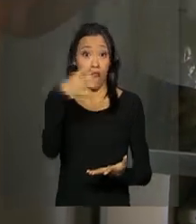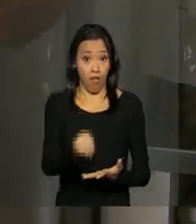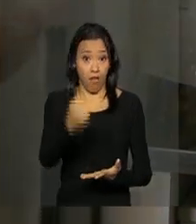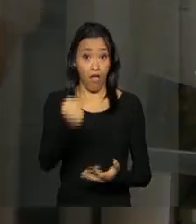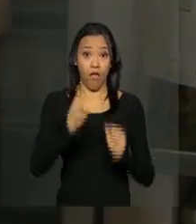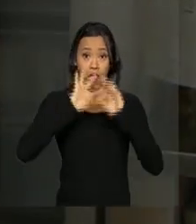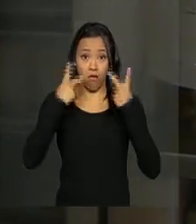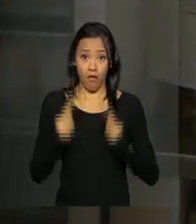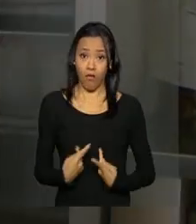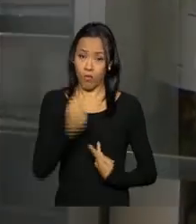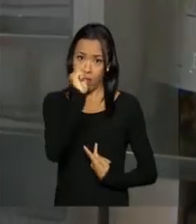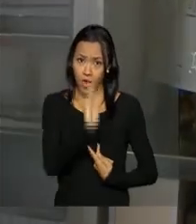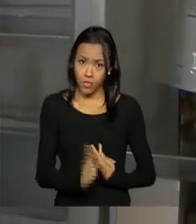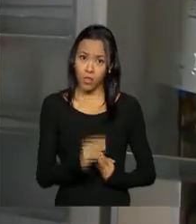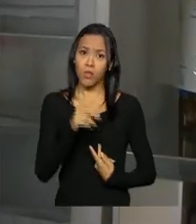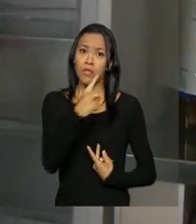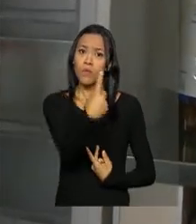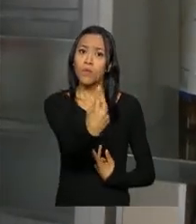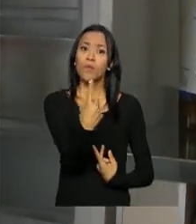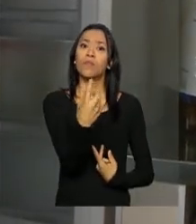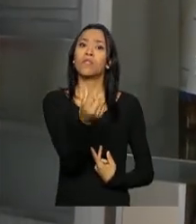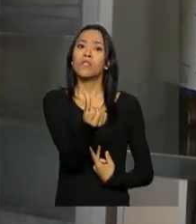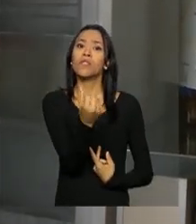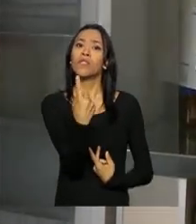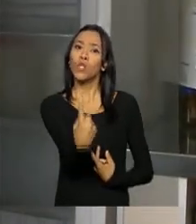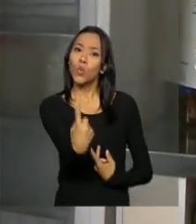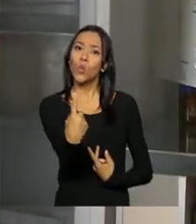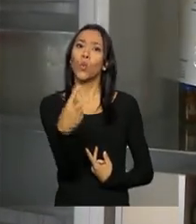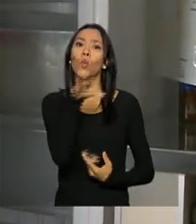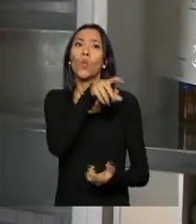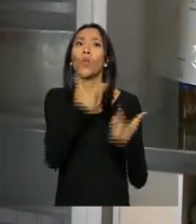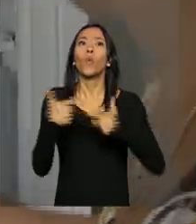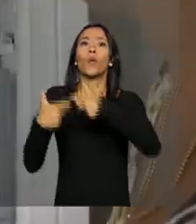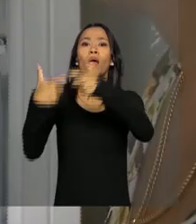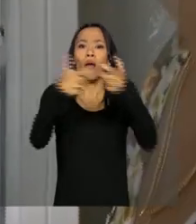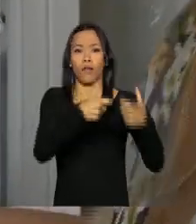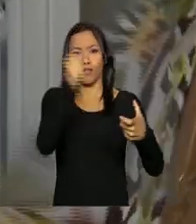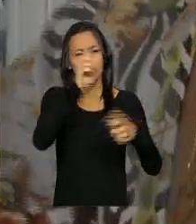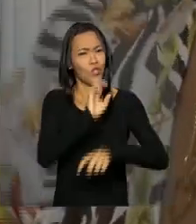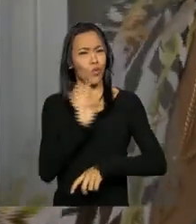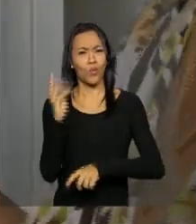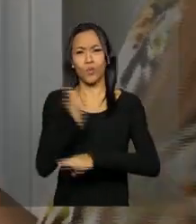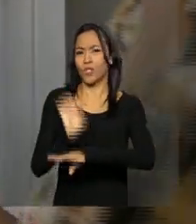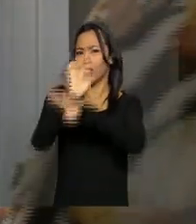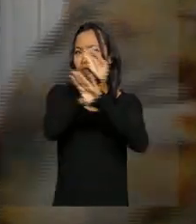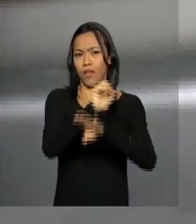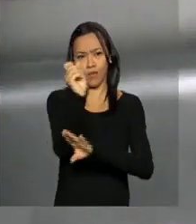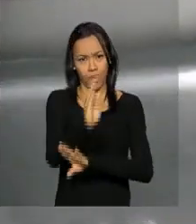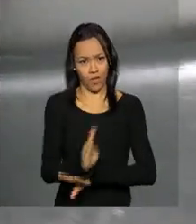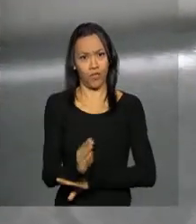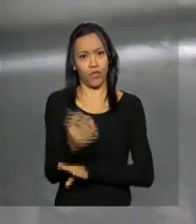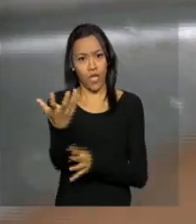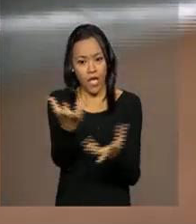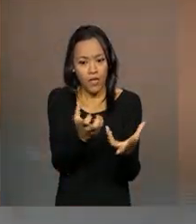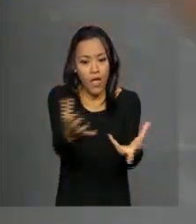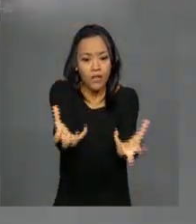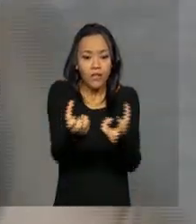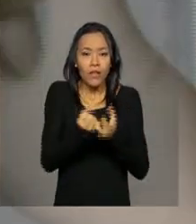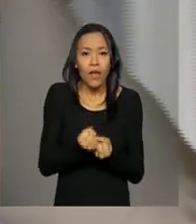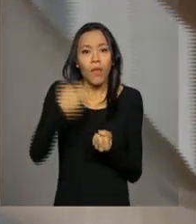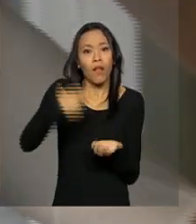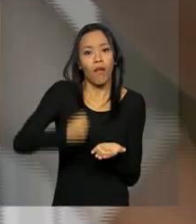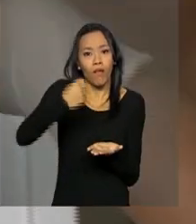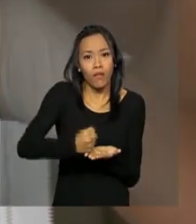brasileira conta com 161 postos de coleta em todos os estados do país na última década quase 2